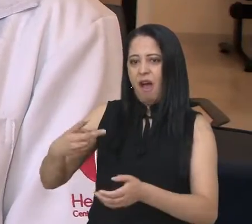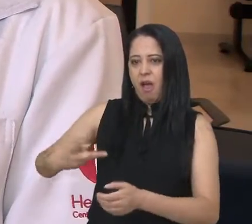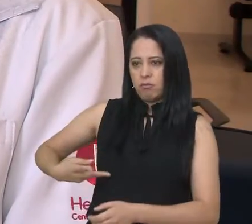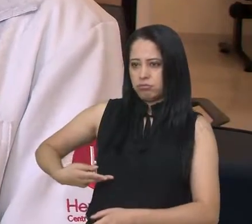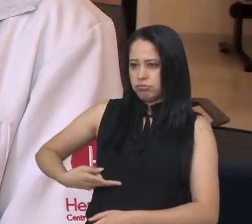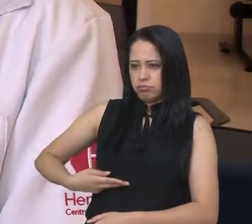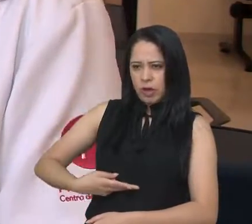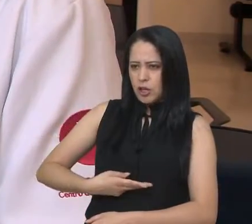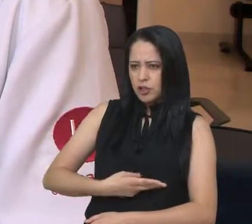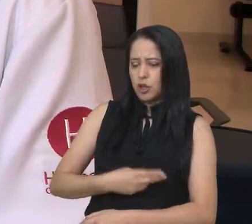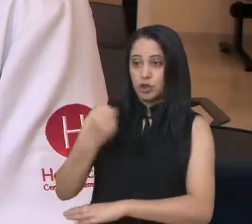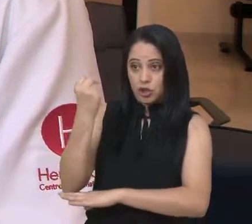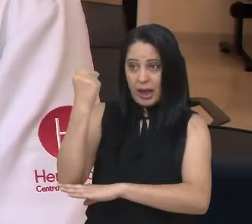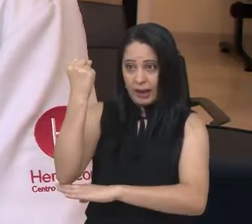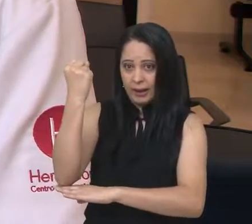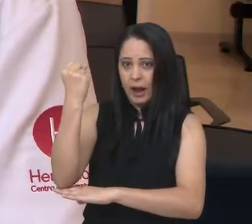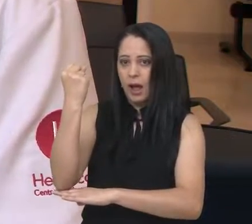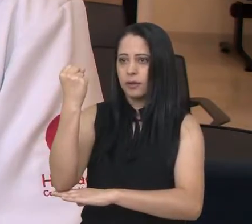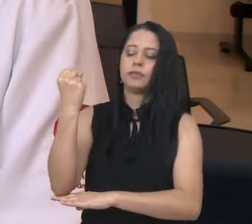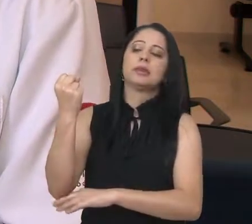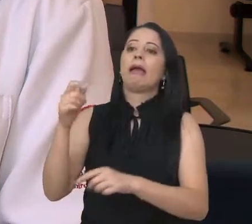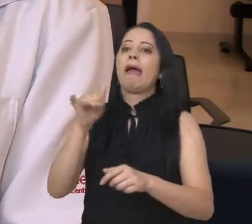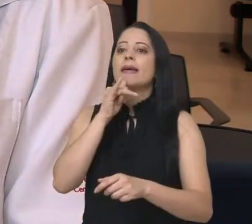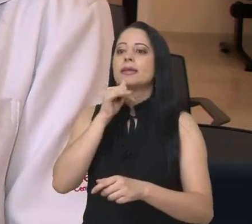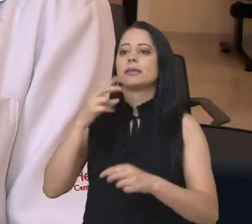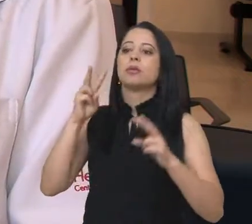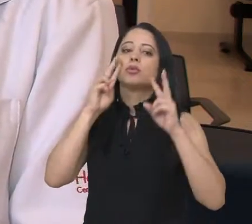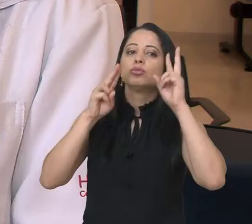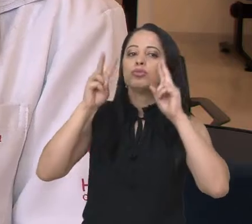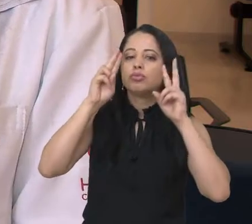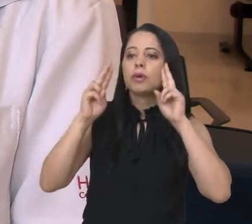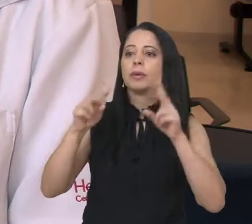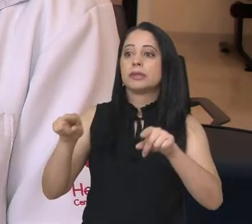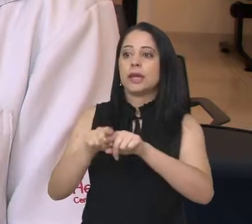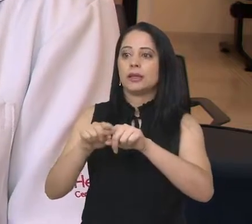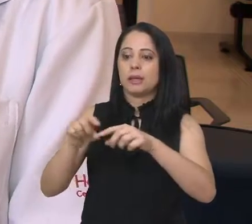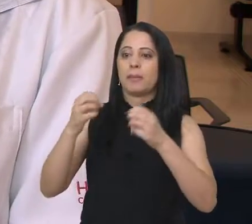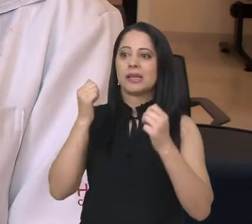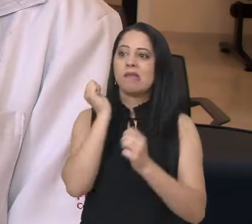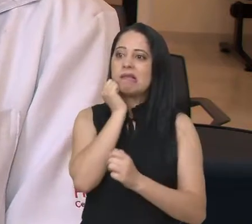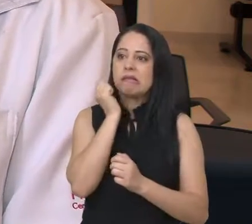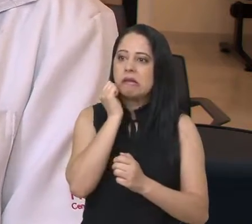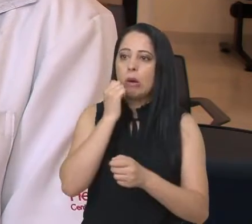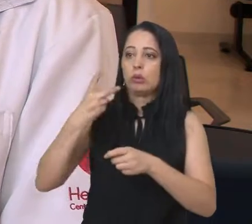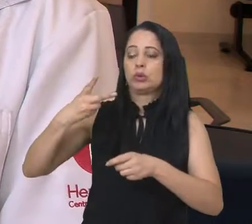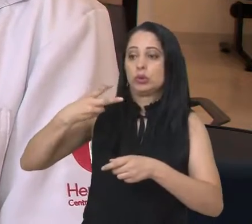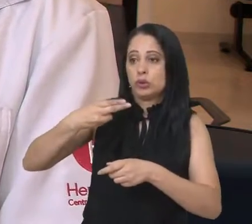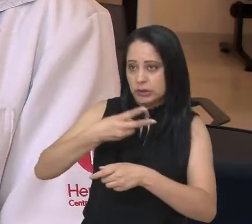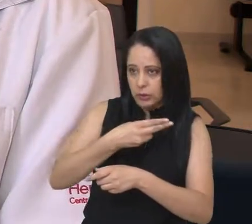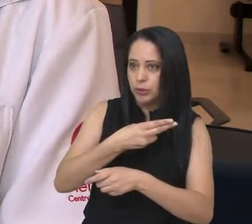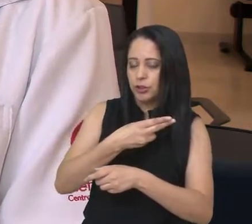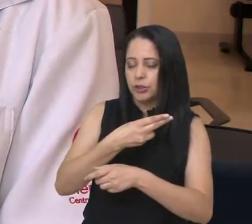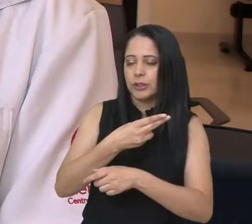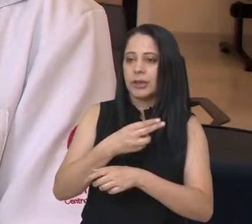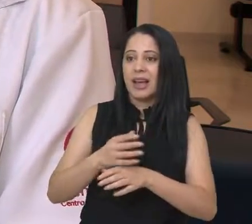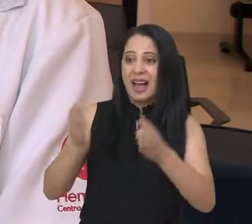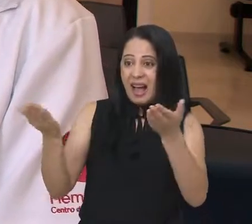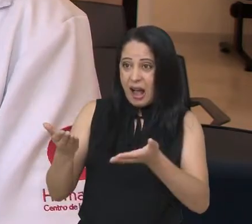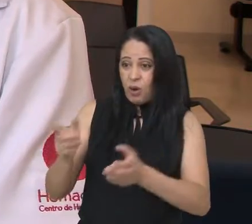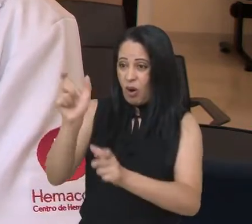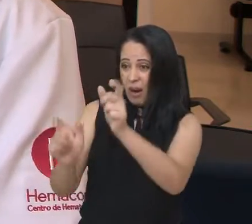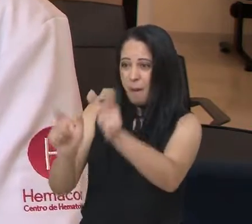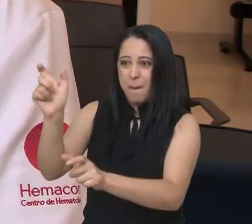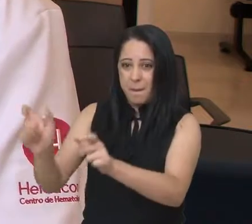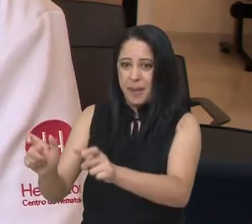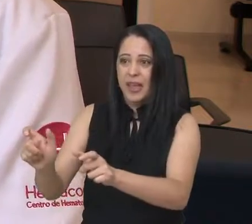risco trombótico. O que é uma cirurgia de alto risco trombótico? Cirurgia plástica, cirurgia ortopédica. Hoje, os próprios cirurgiões eles já têm protocolos onde